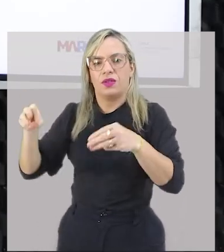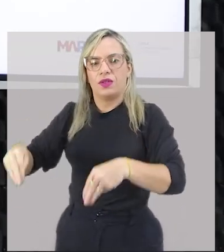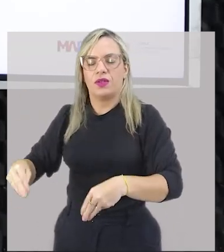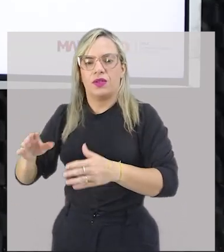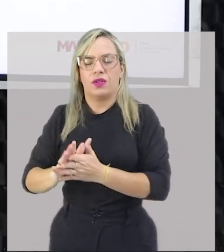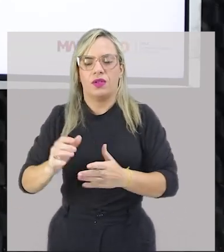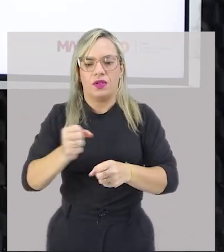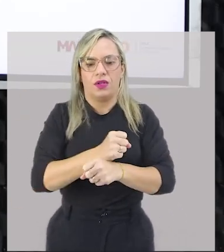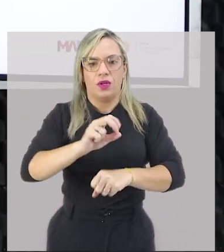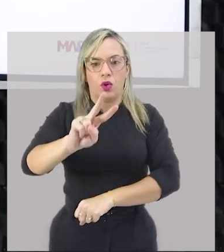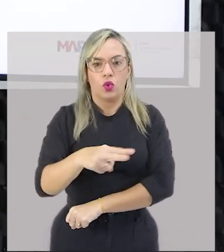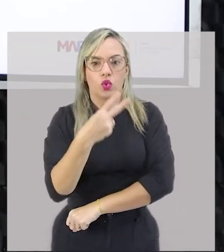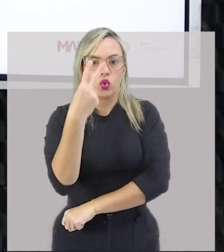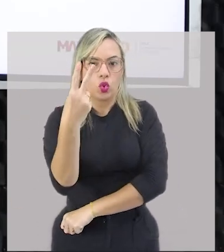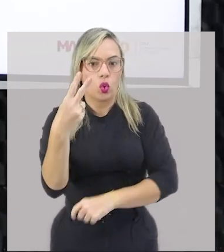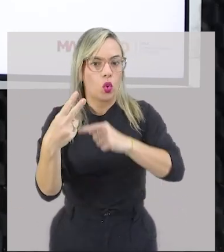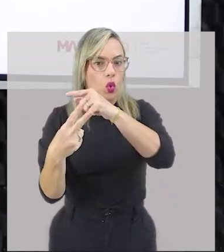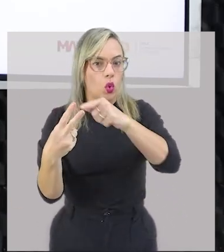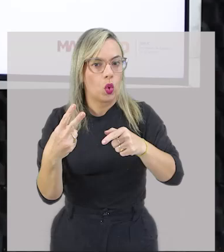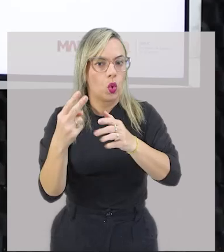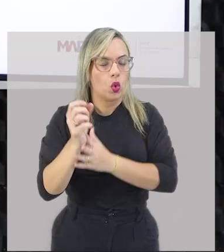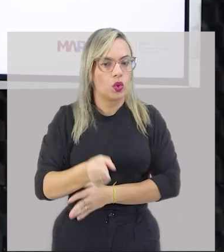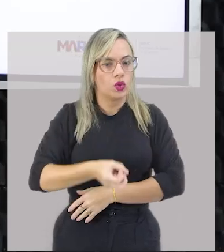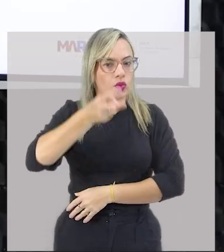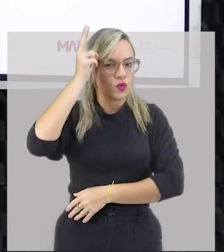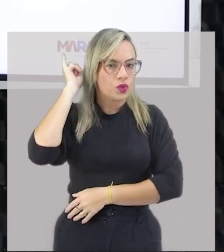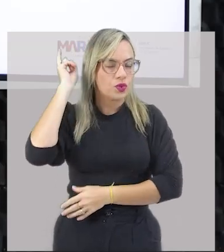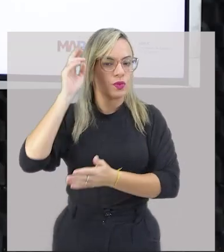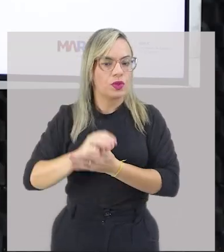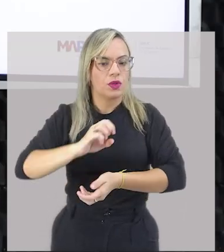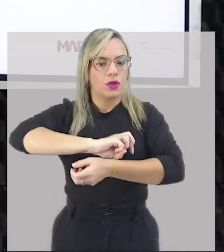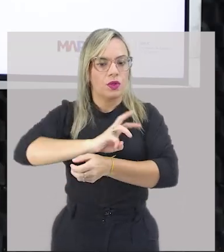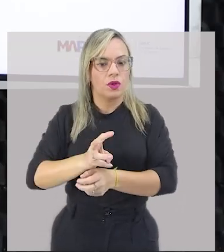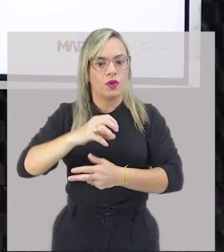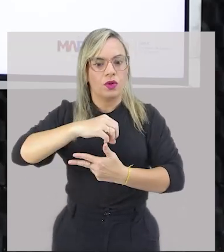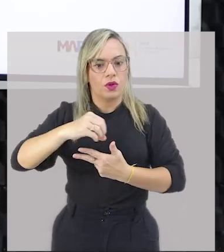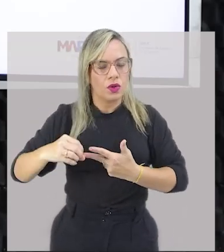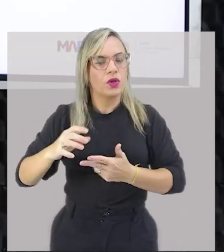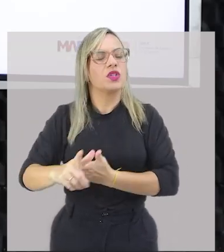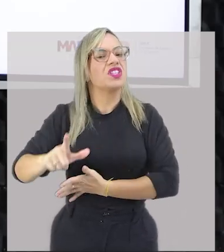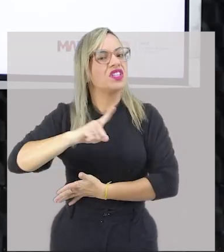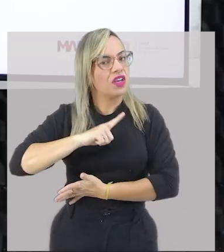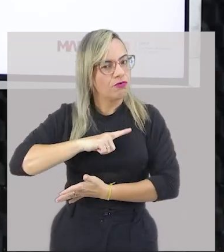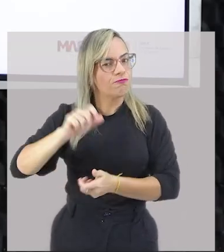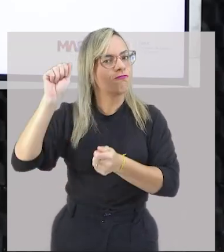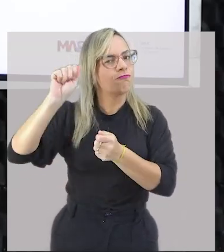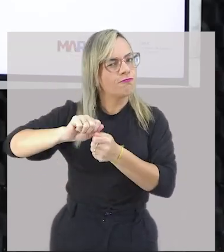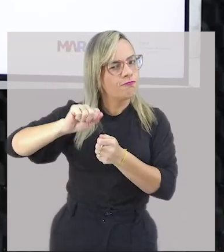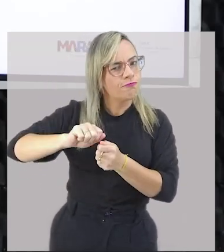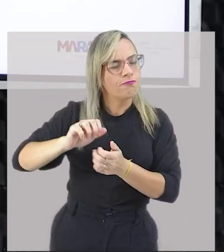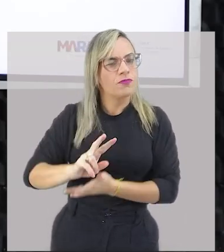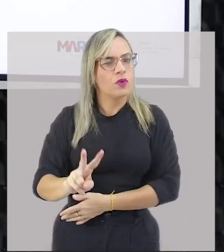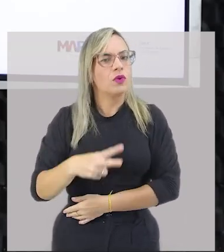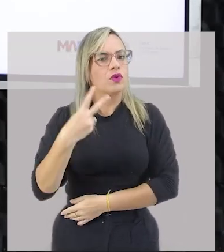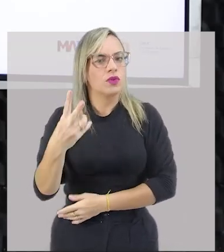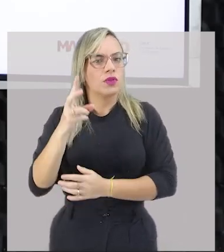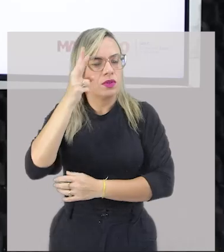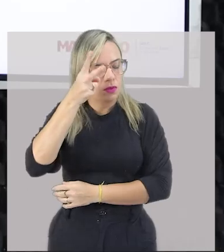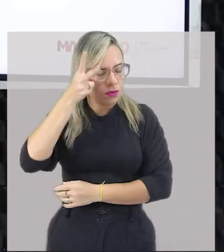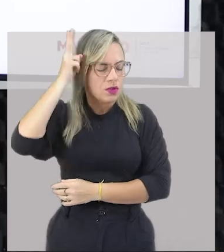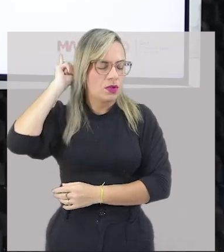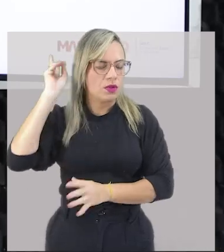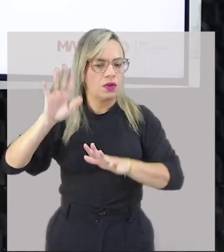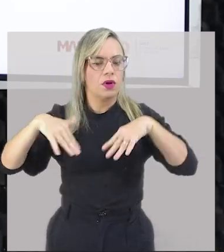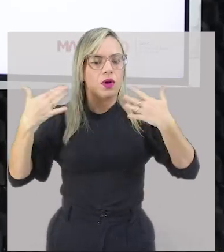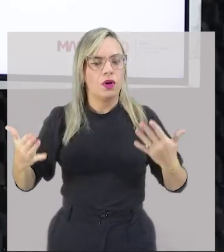ano os 2 vestibulares, hein? Olha, gente, tem que fazer os 2 vestibulares, tá?